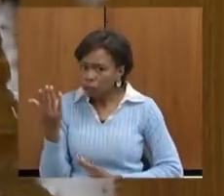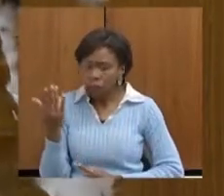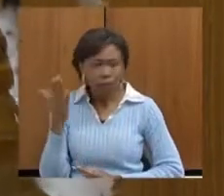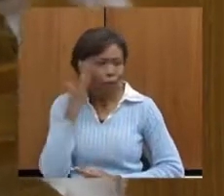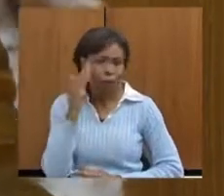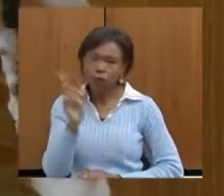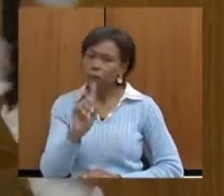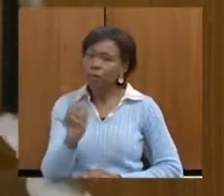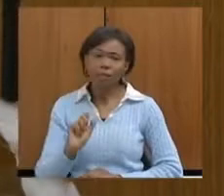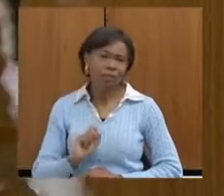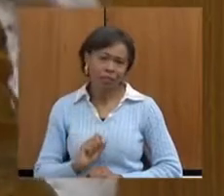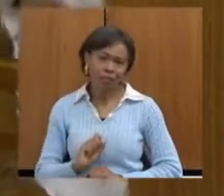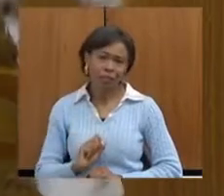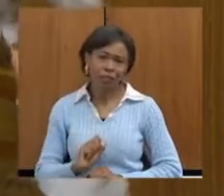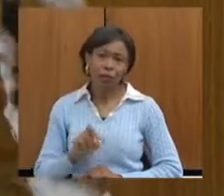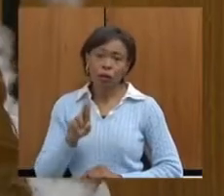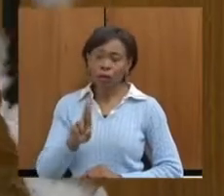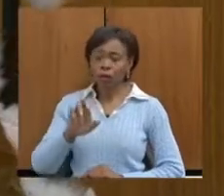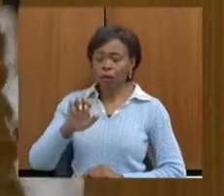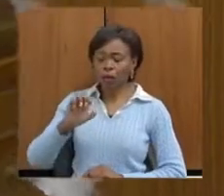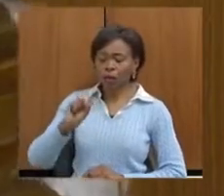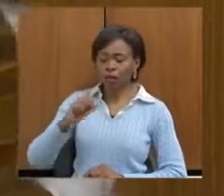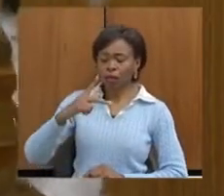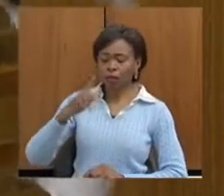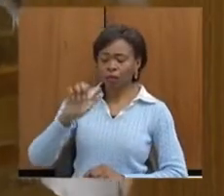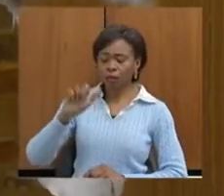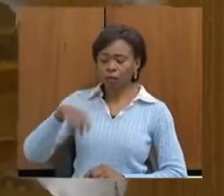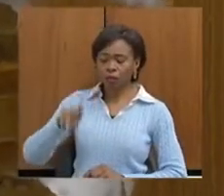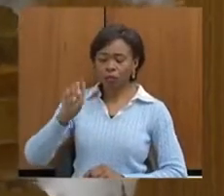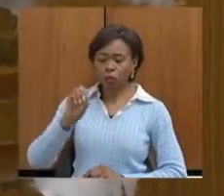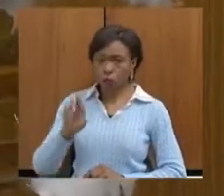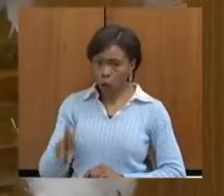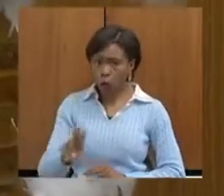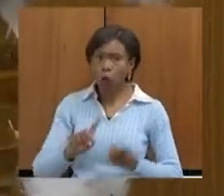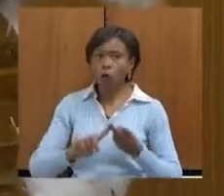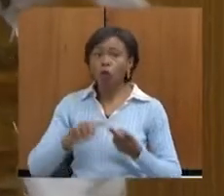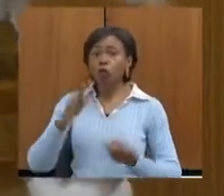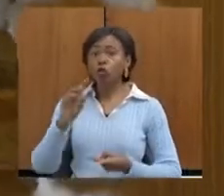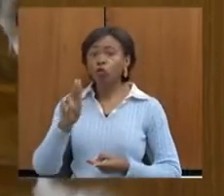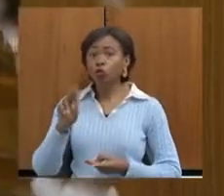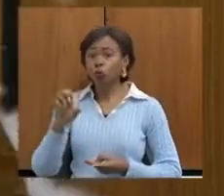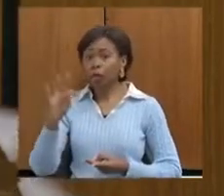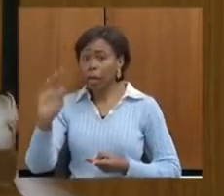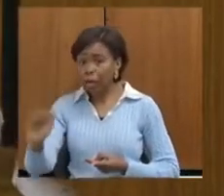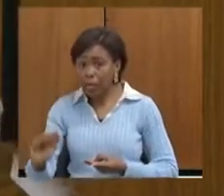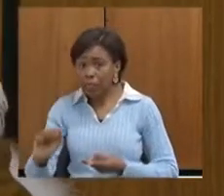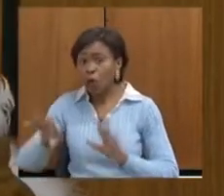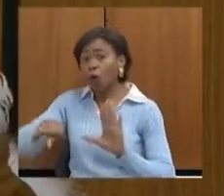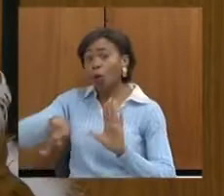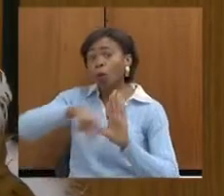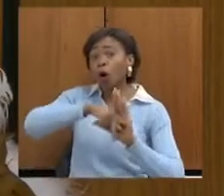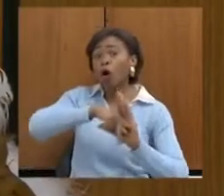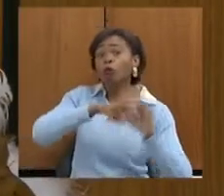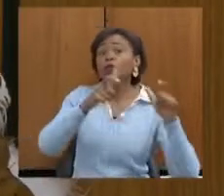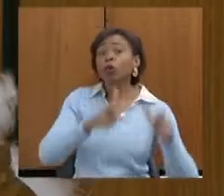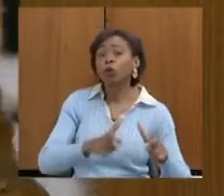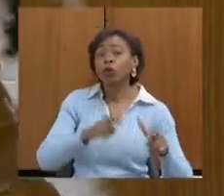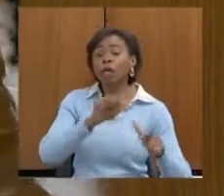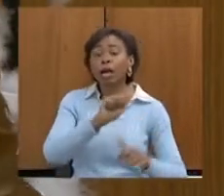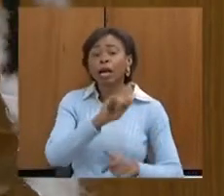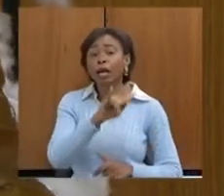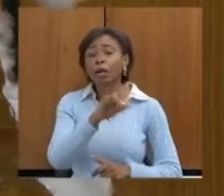né é Resplendor Resplendor Itueta pertencia e Morais depois que teve todos os dias dobramento